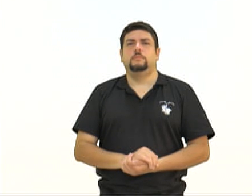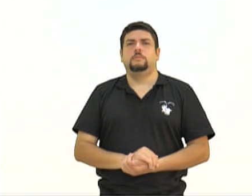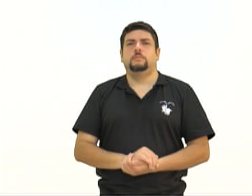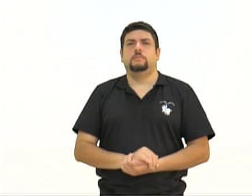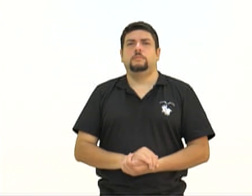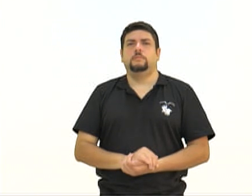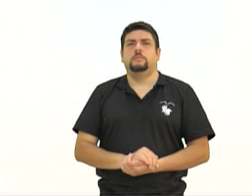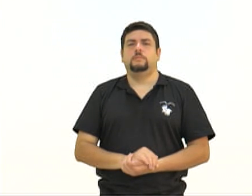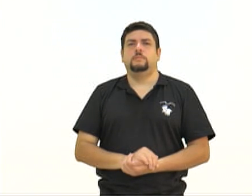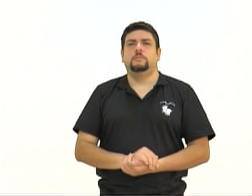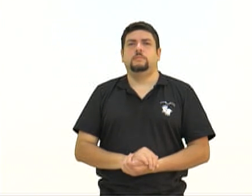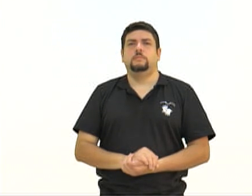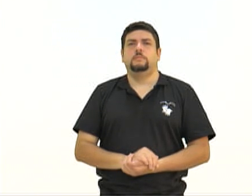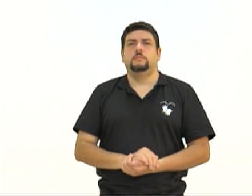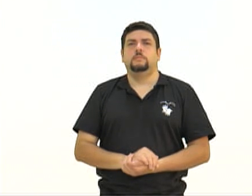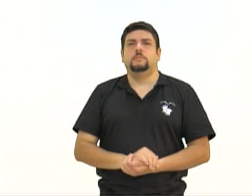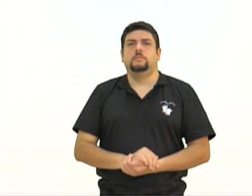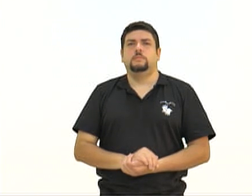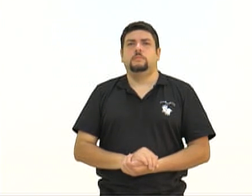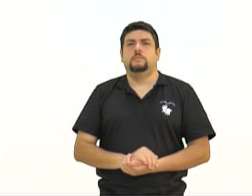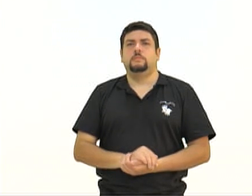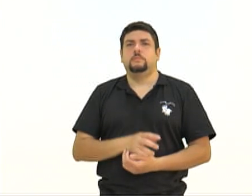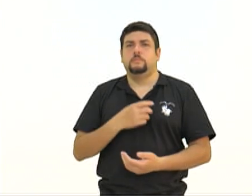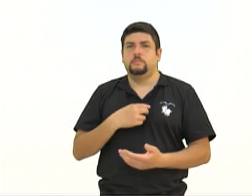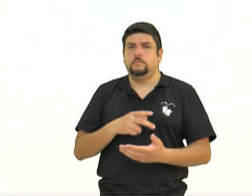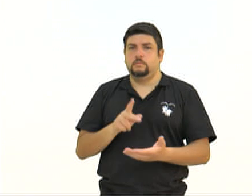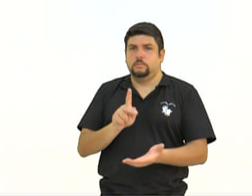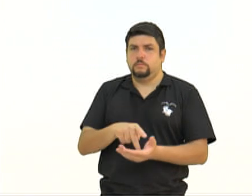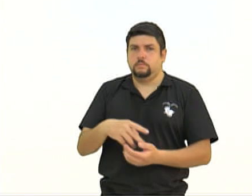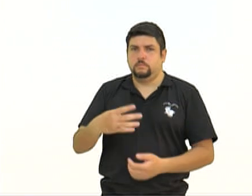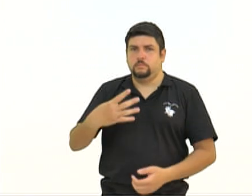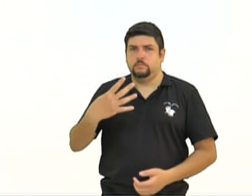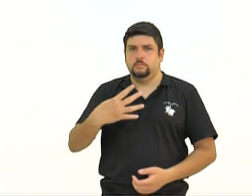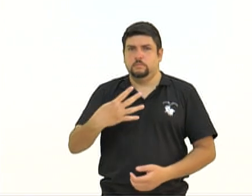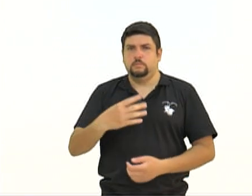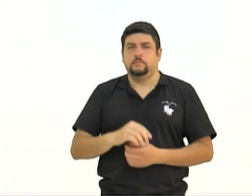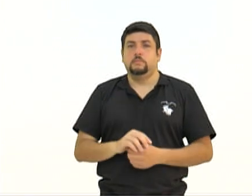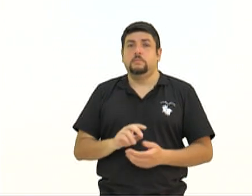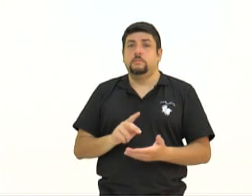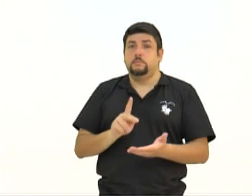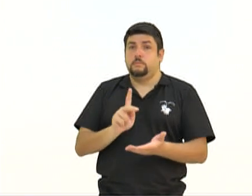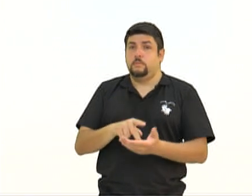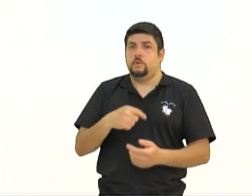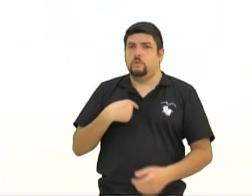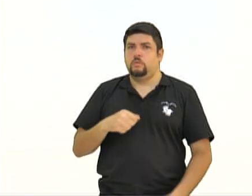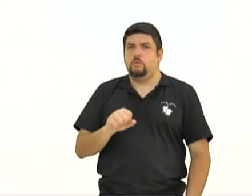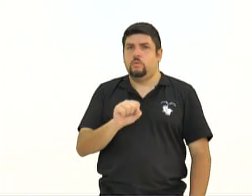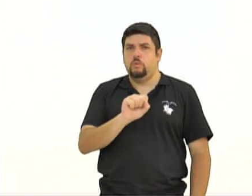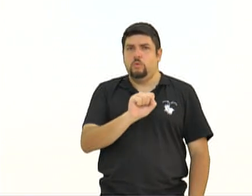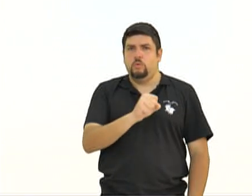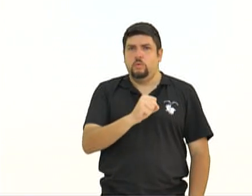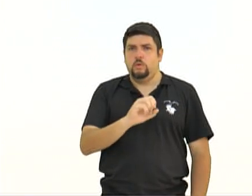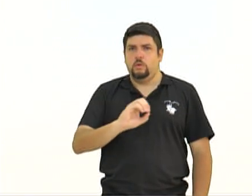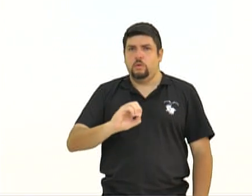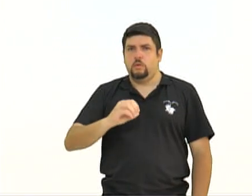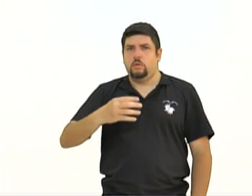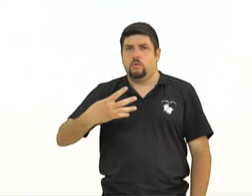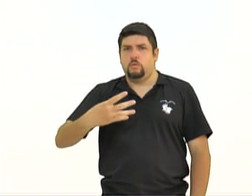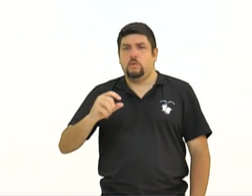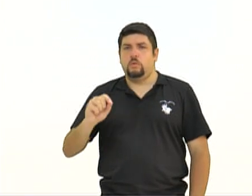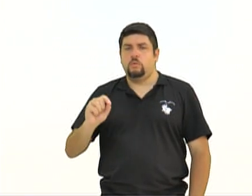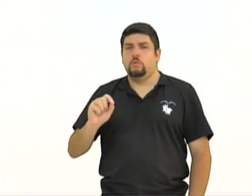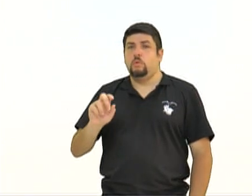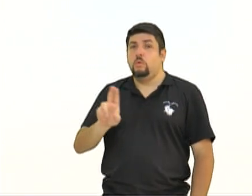418. True. Então, número 4 é verdadeira. De fato, ela teve esse número aqui, 804 nomeações e